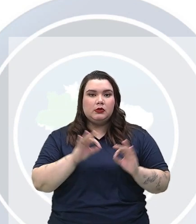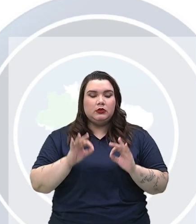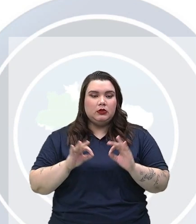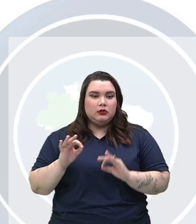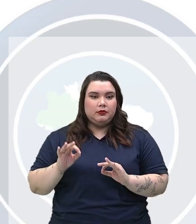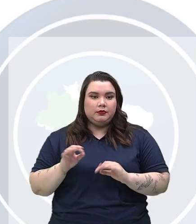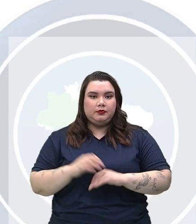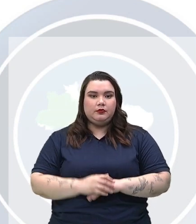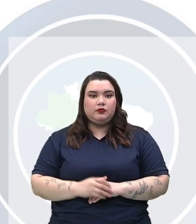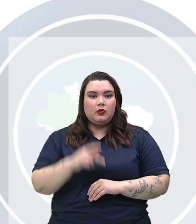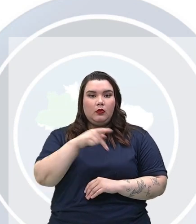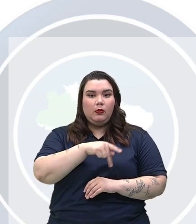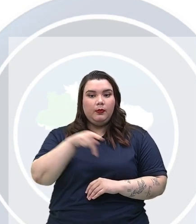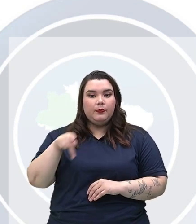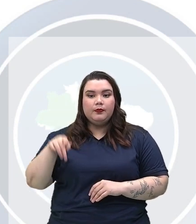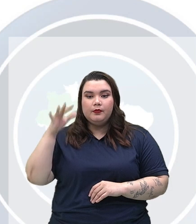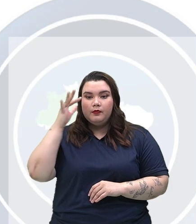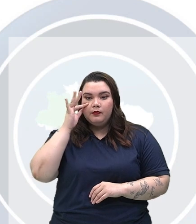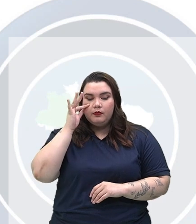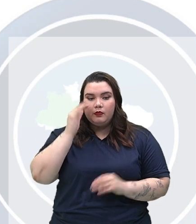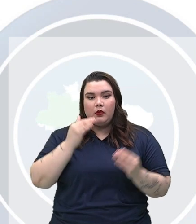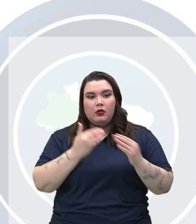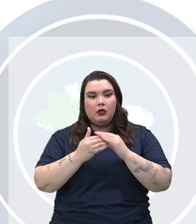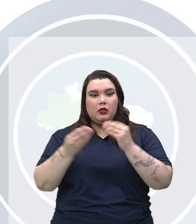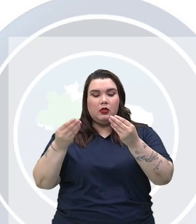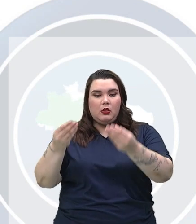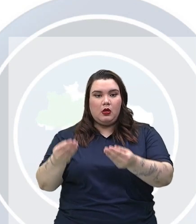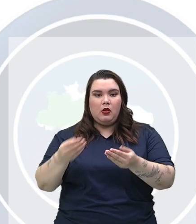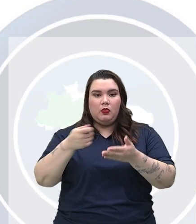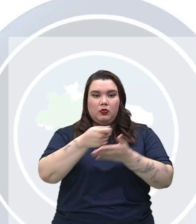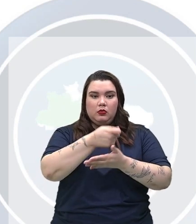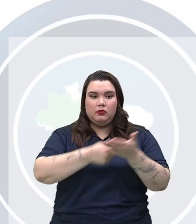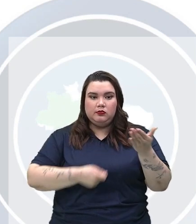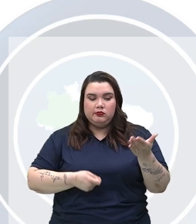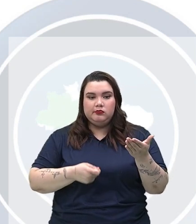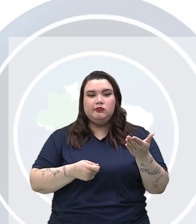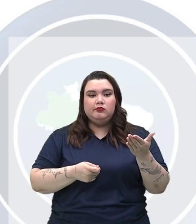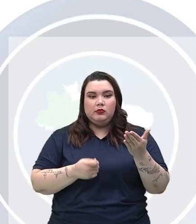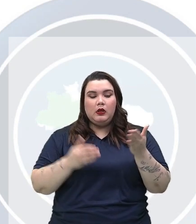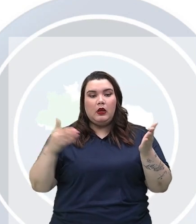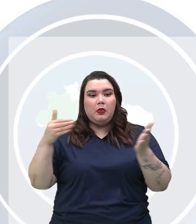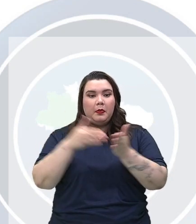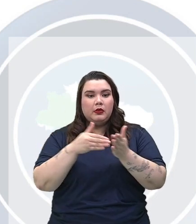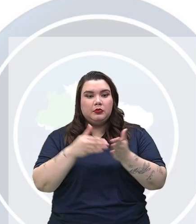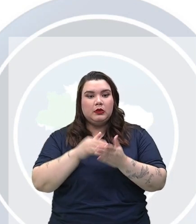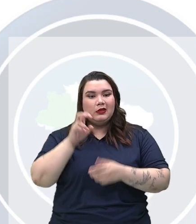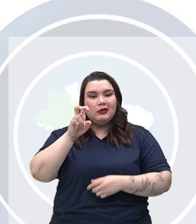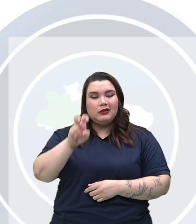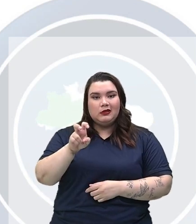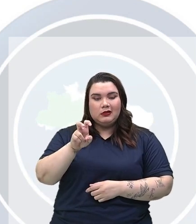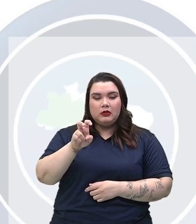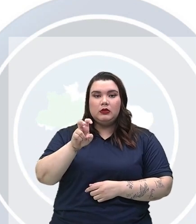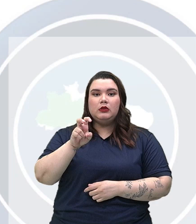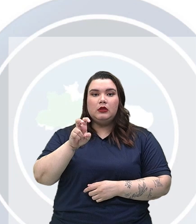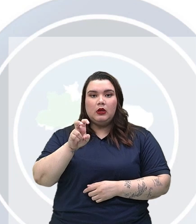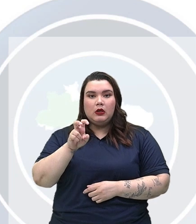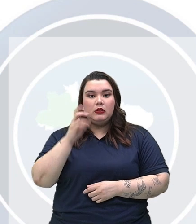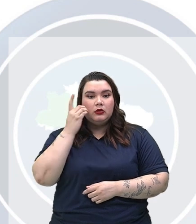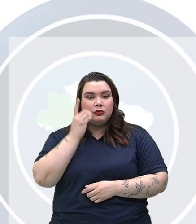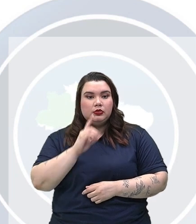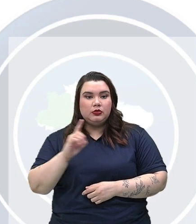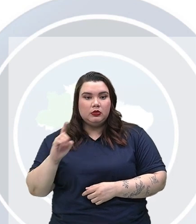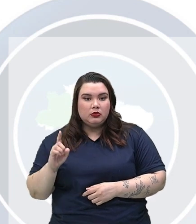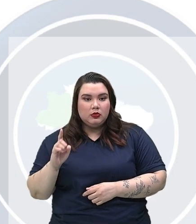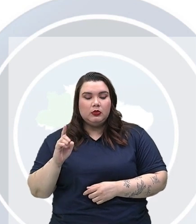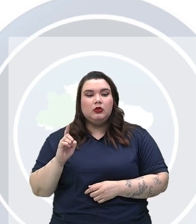mesmo? O professor presencial, ele entrega as fichas de frequências e temas curriculares no prazo máximo de